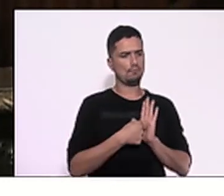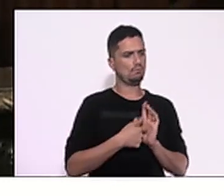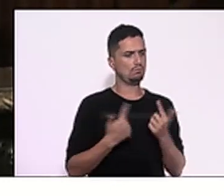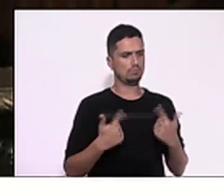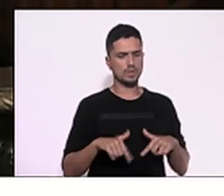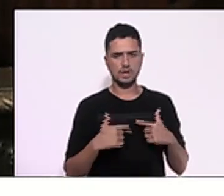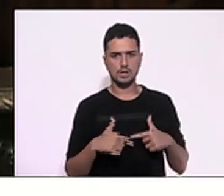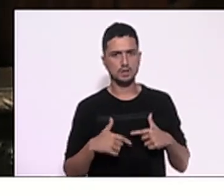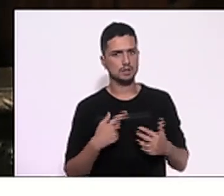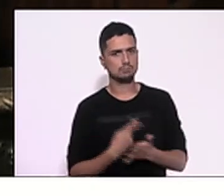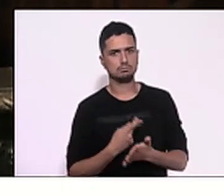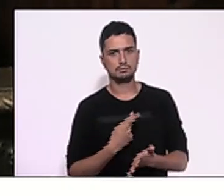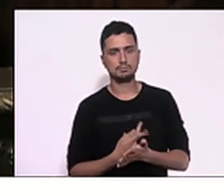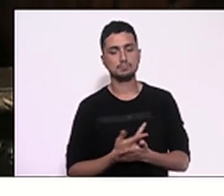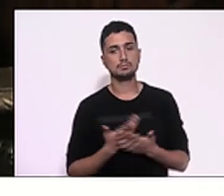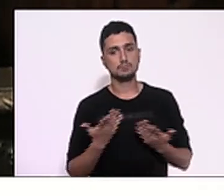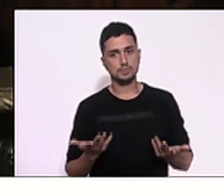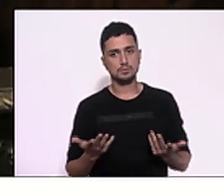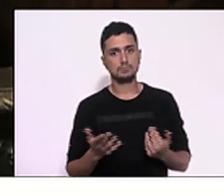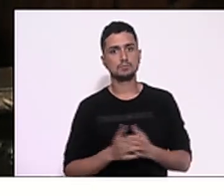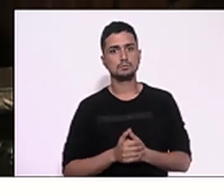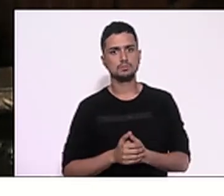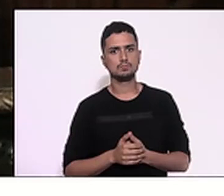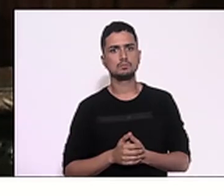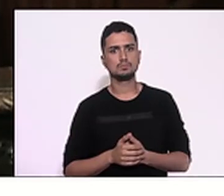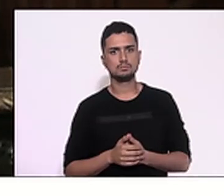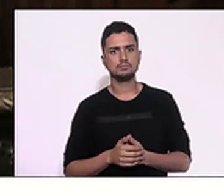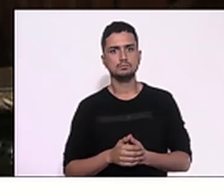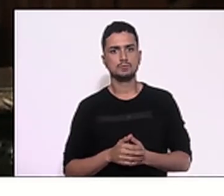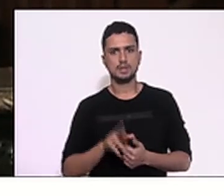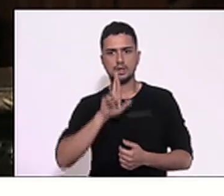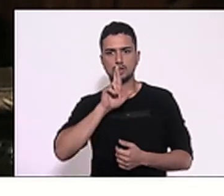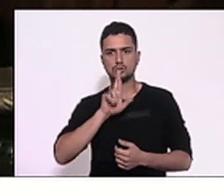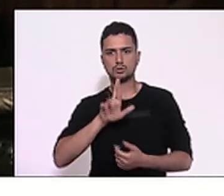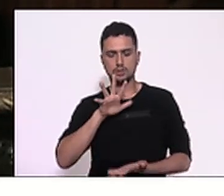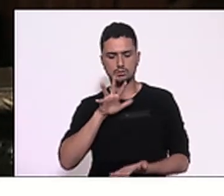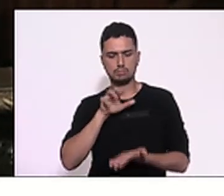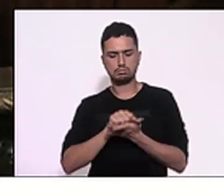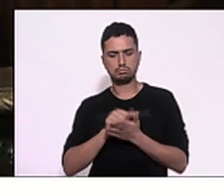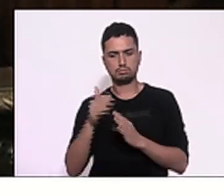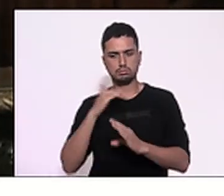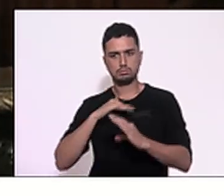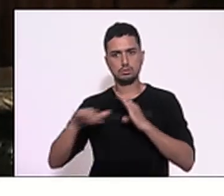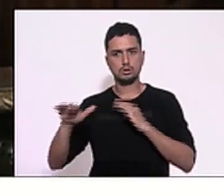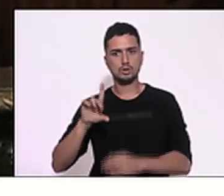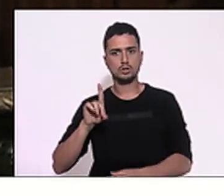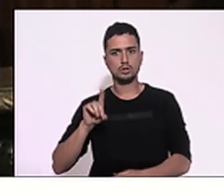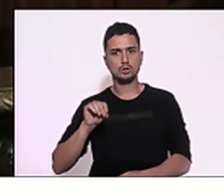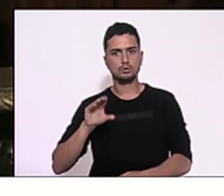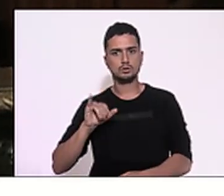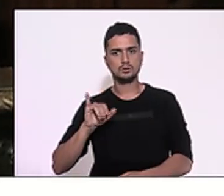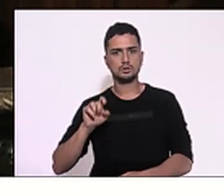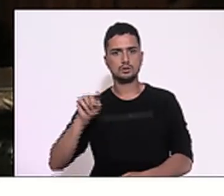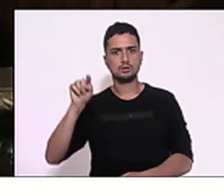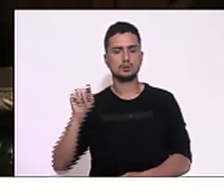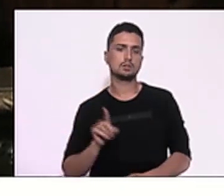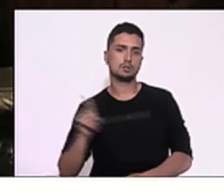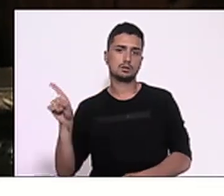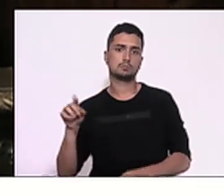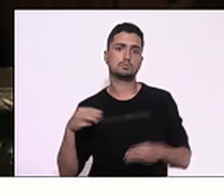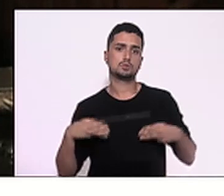pela comissão eleitoral e entendeu que não havia indícios, não havia provas,